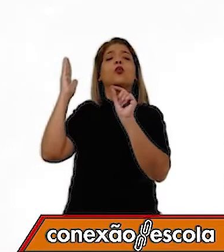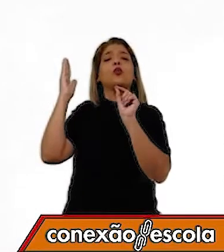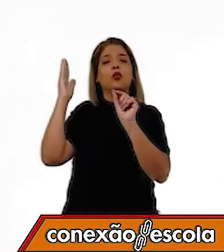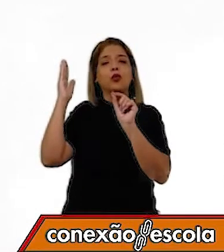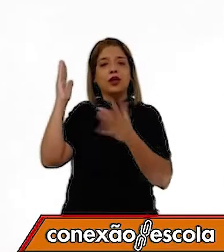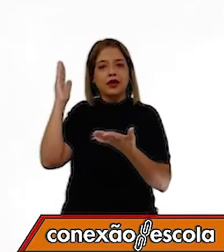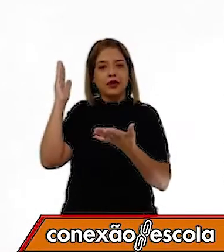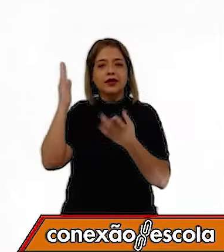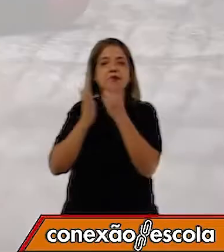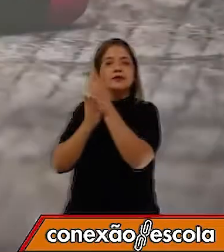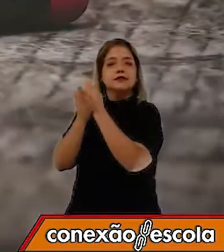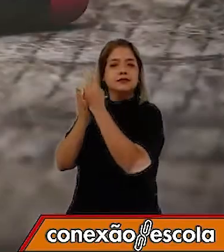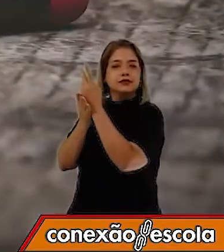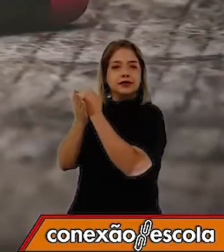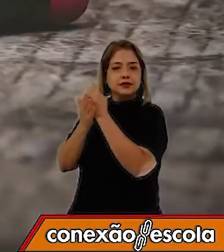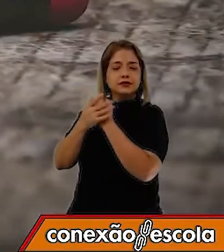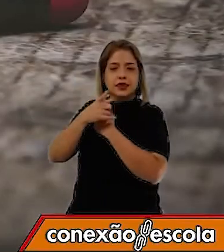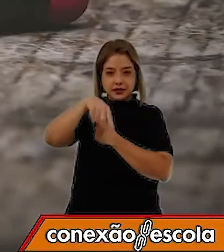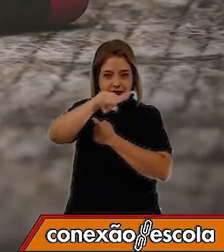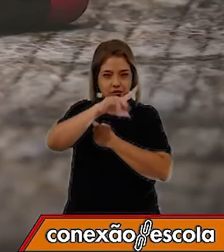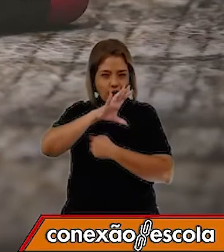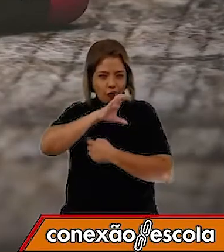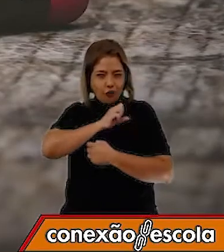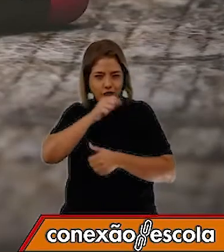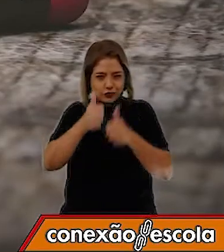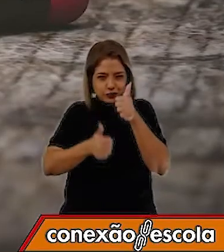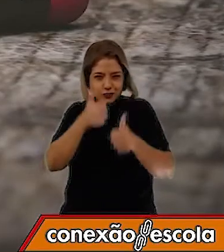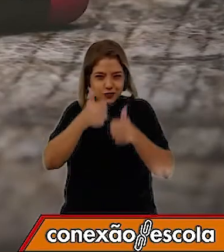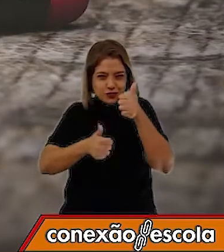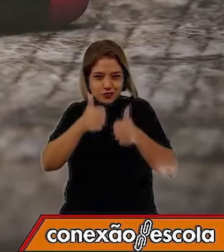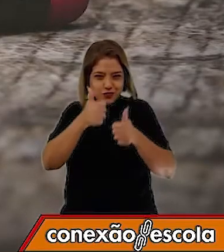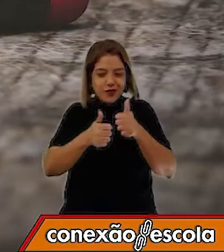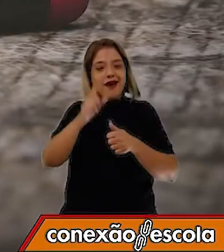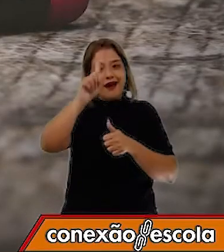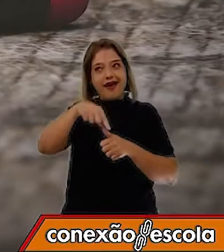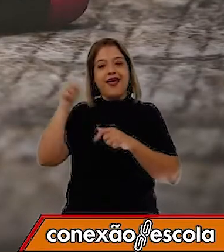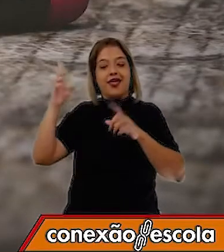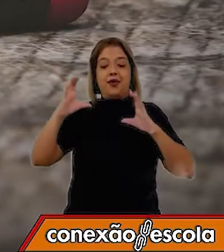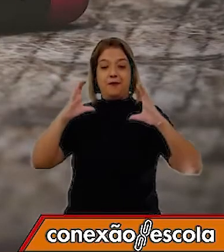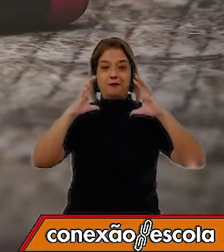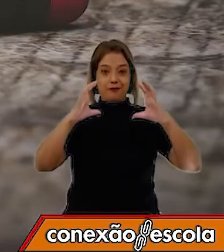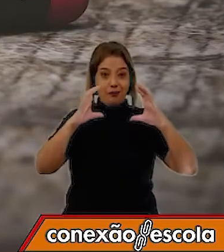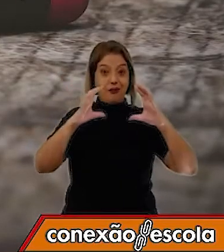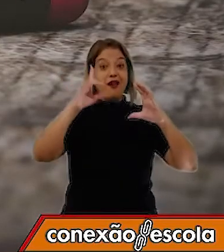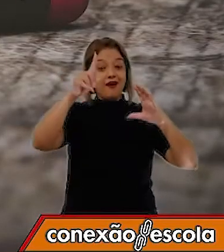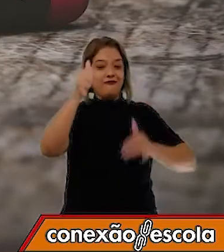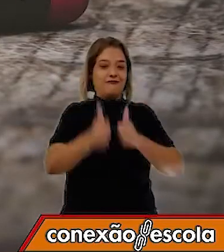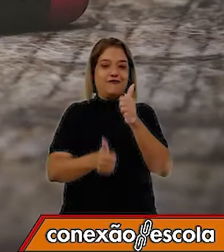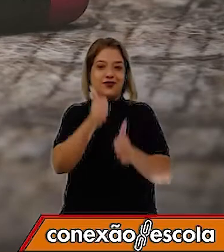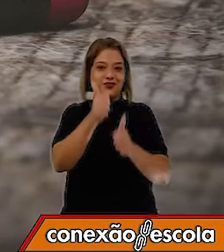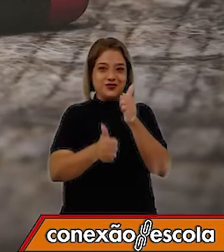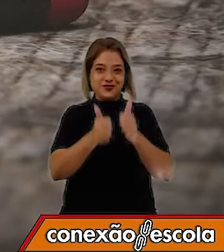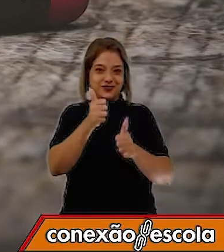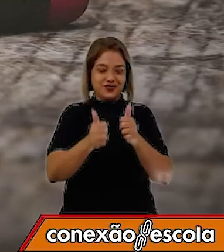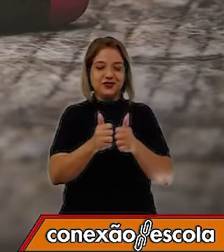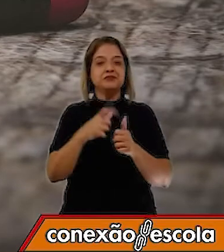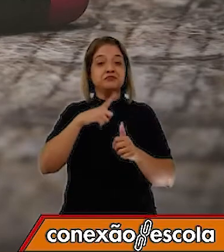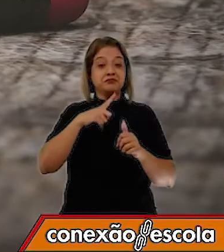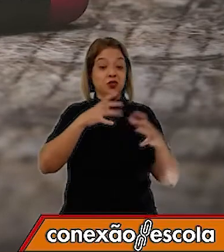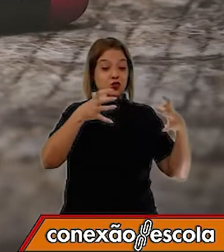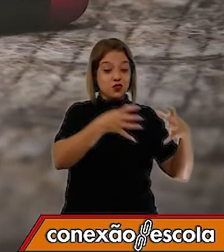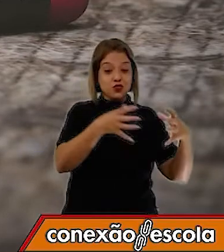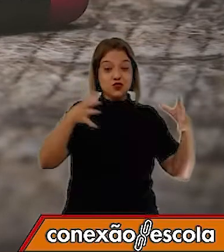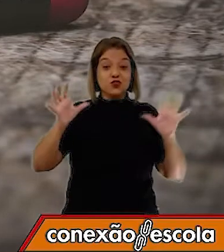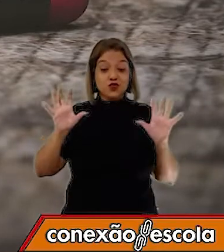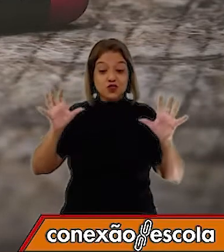Quem gosta de futebol? Isso são bolas de futebol. Nós temos um conjunto de bolas